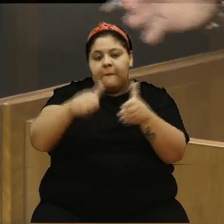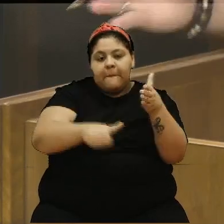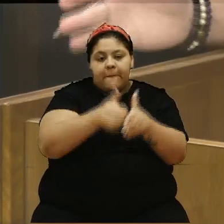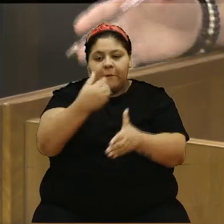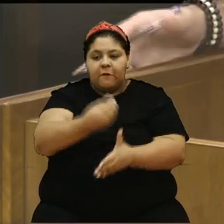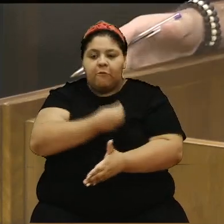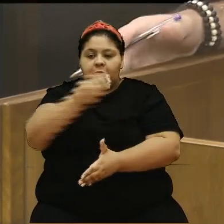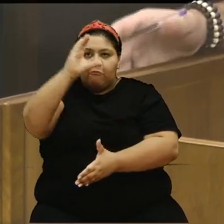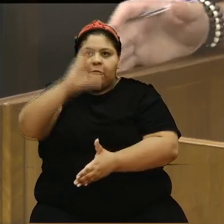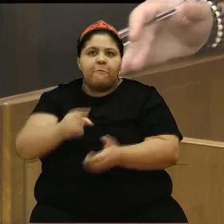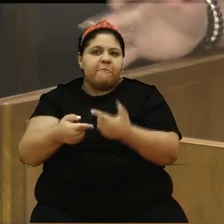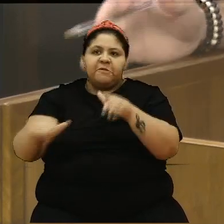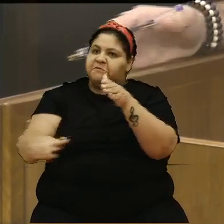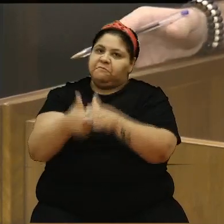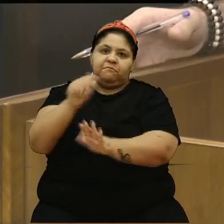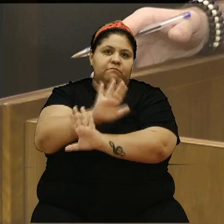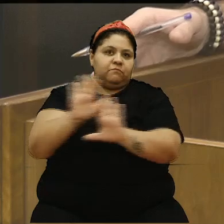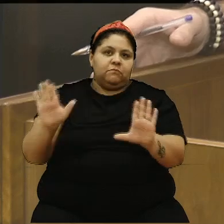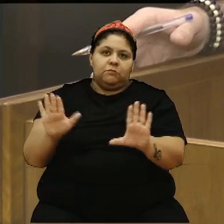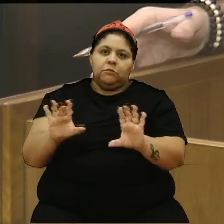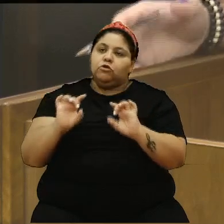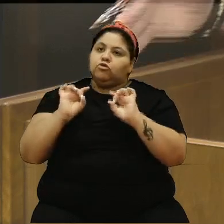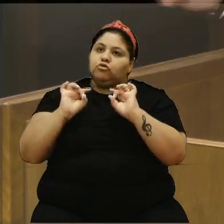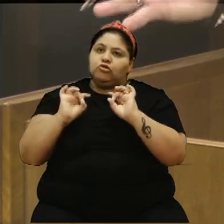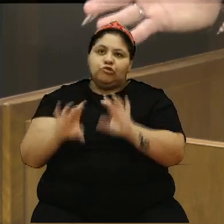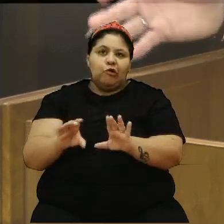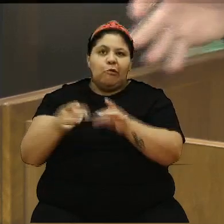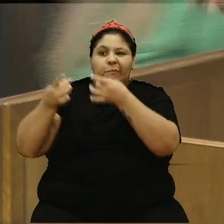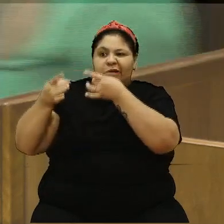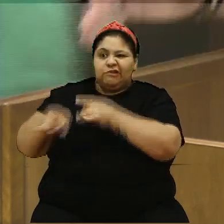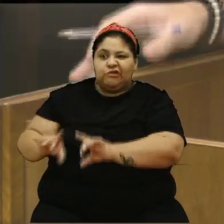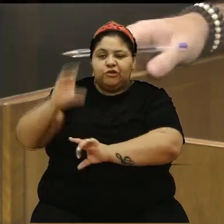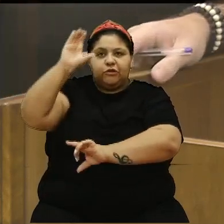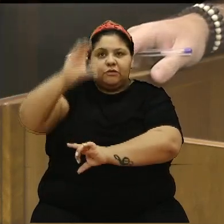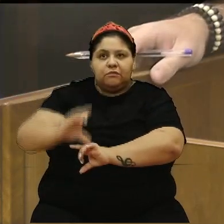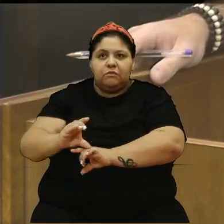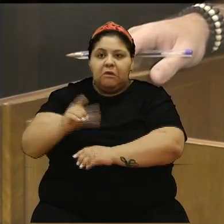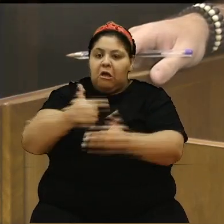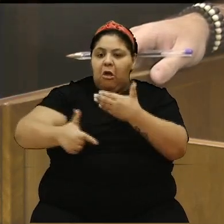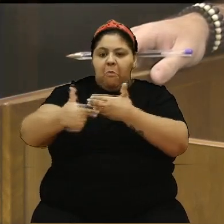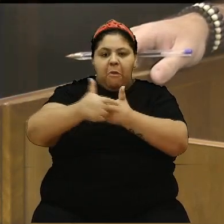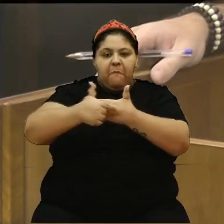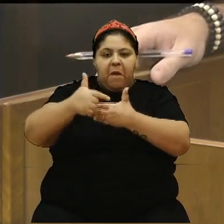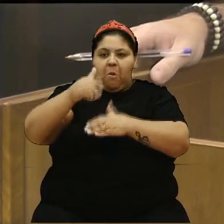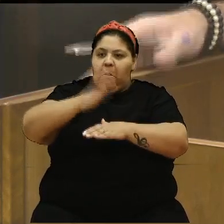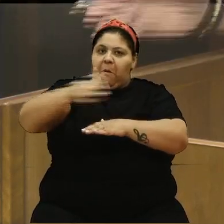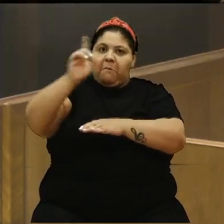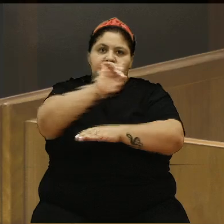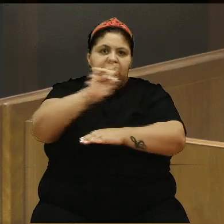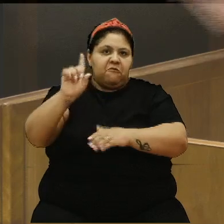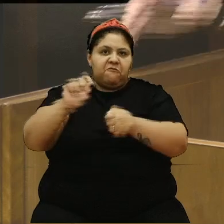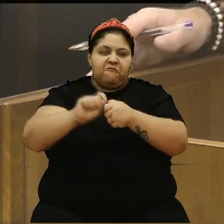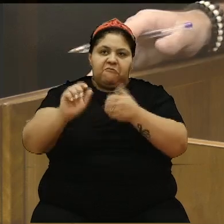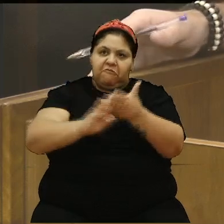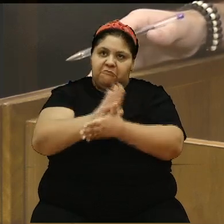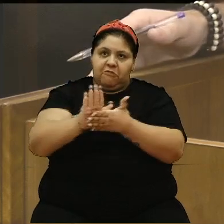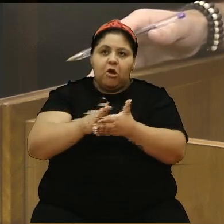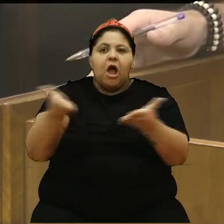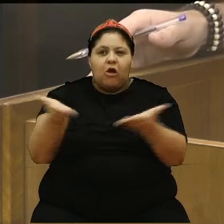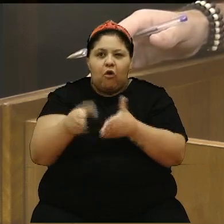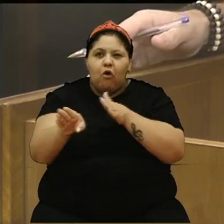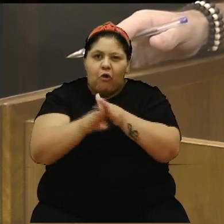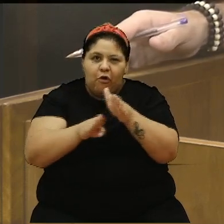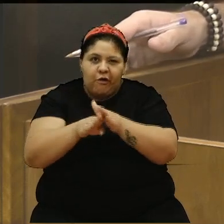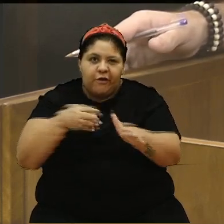cidadão, mas não melhoram, só oneram o cidadão. É um cargo a mais que não está servindo para nada. Aliás, está servindo. Aqui vai o meu conselho, que